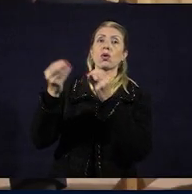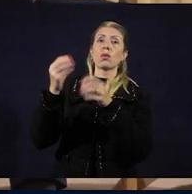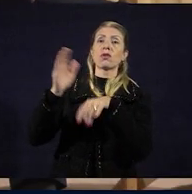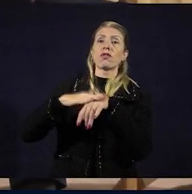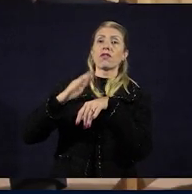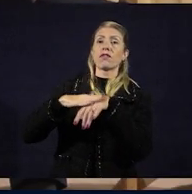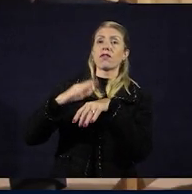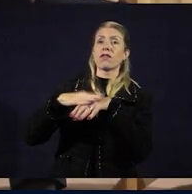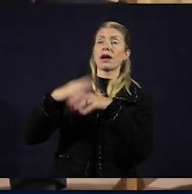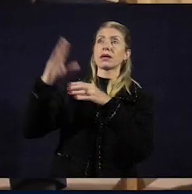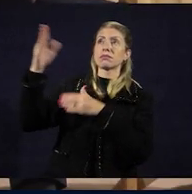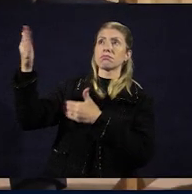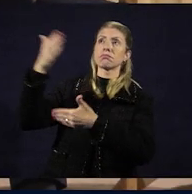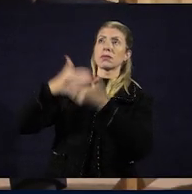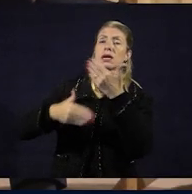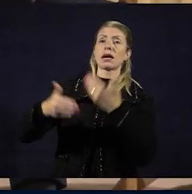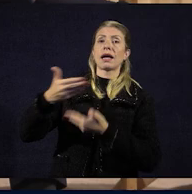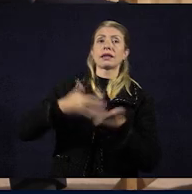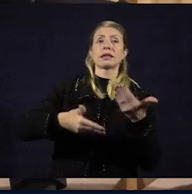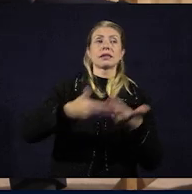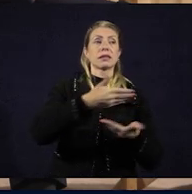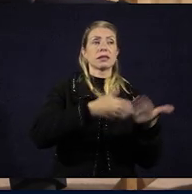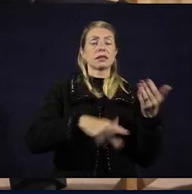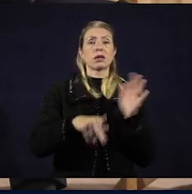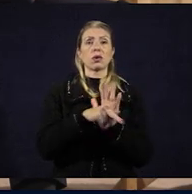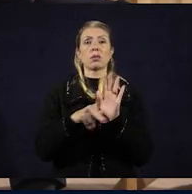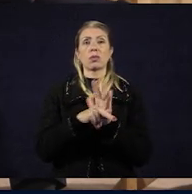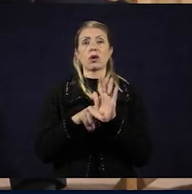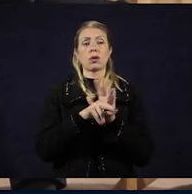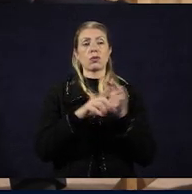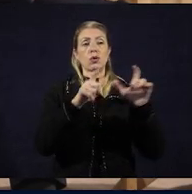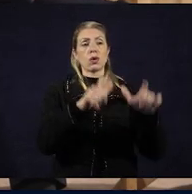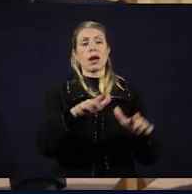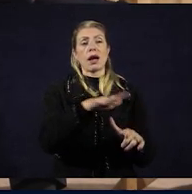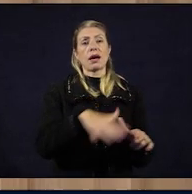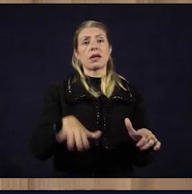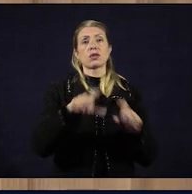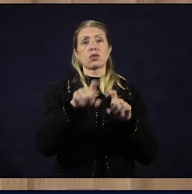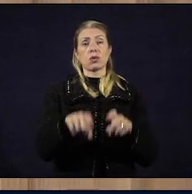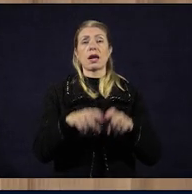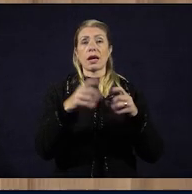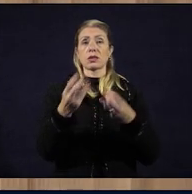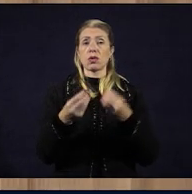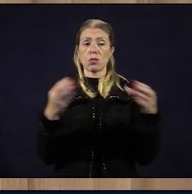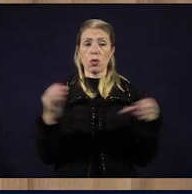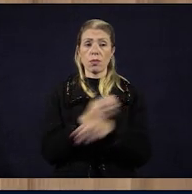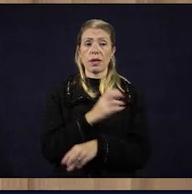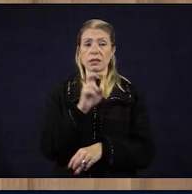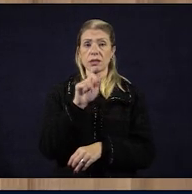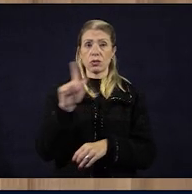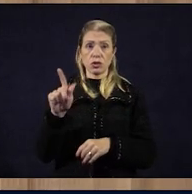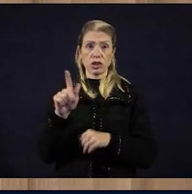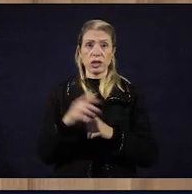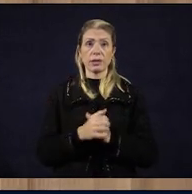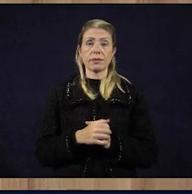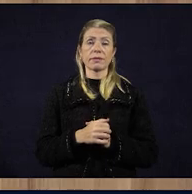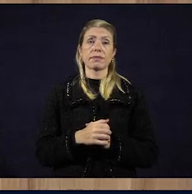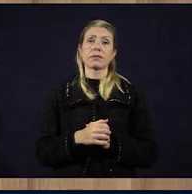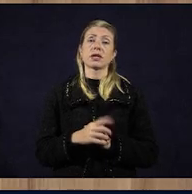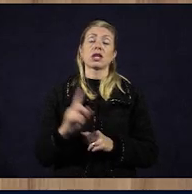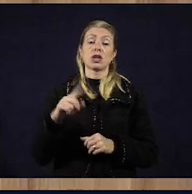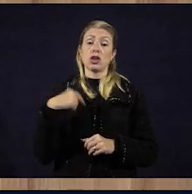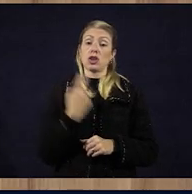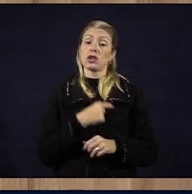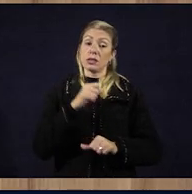é que você vê essa transição até implementação completa do 5g Então a gente tem um momento de